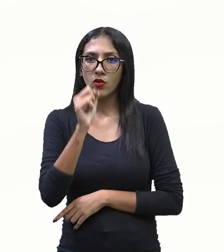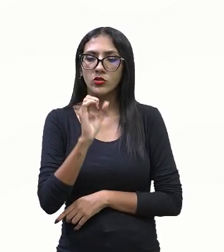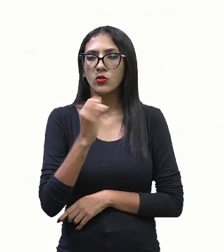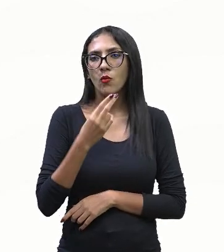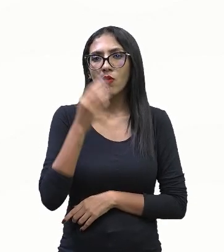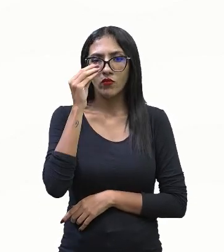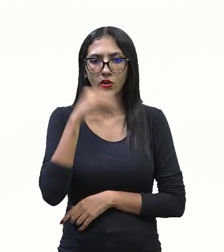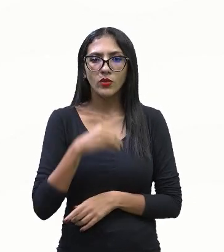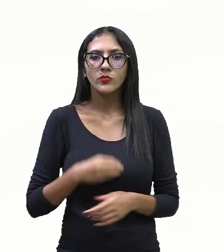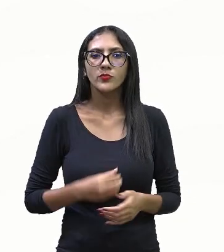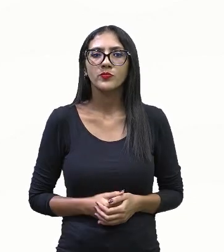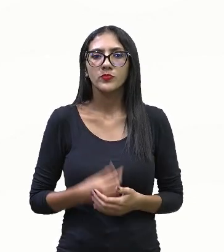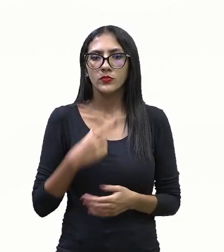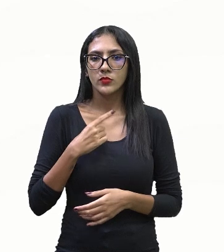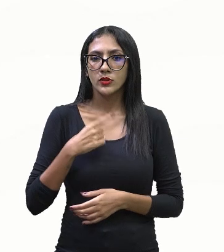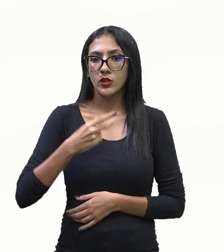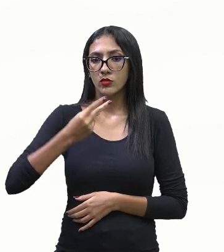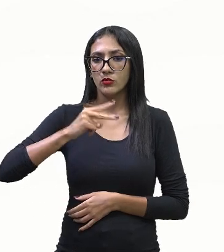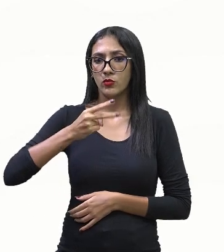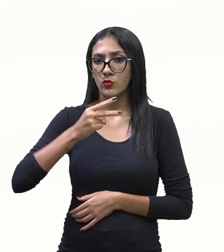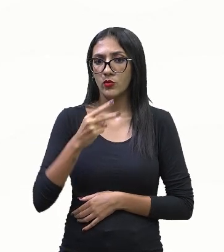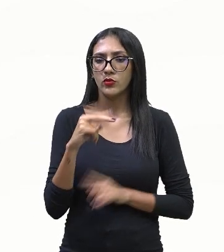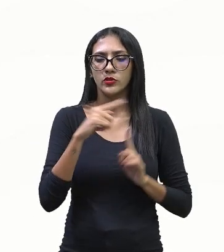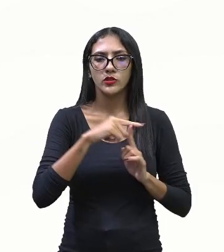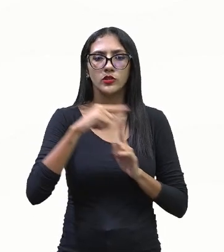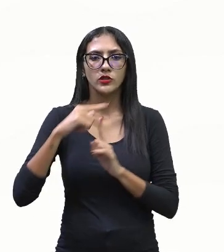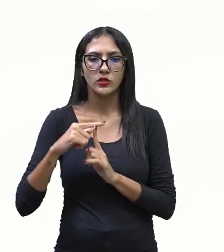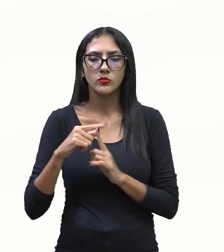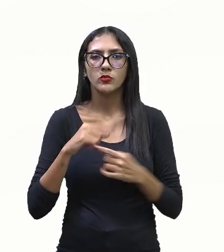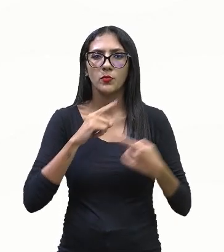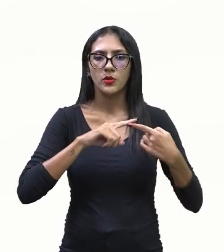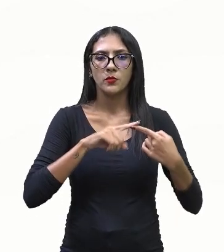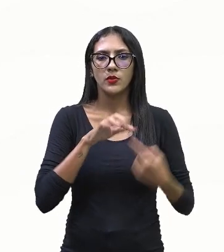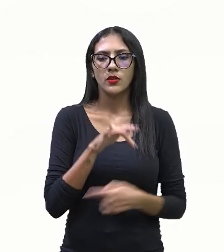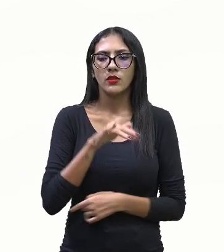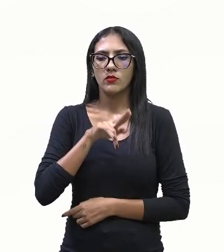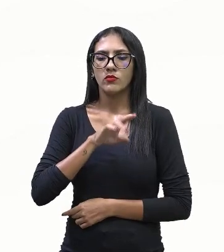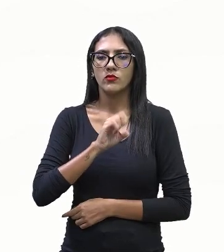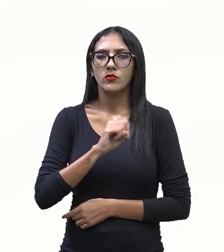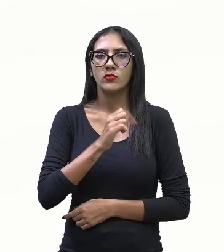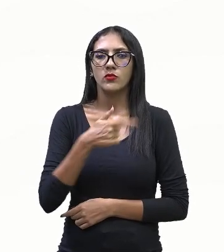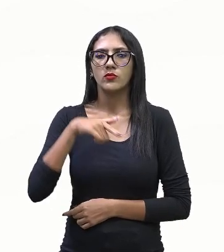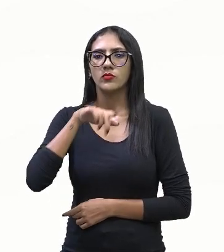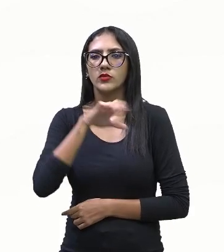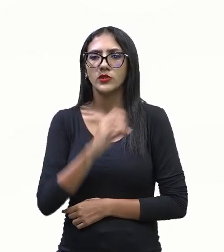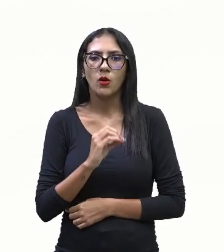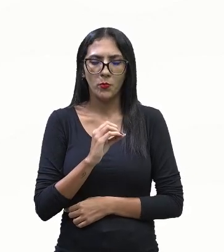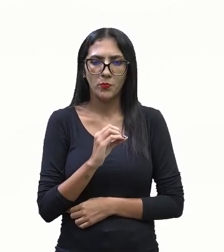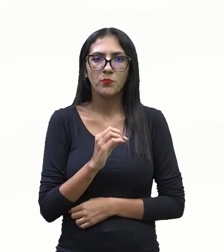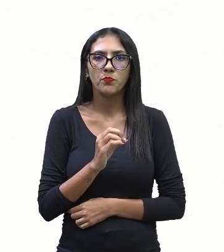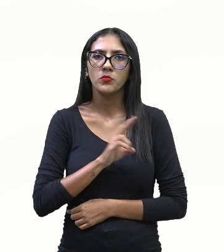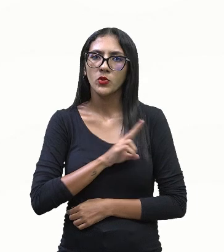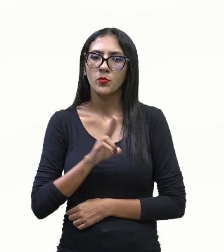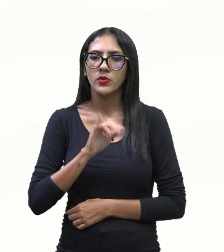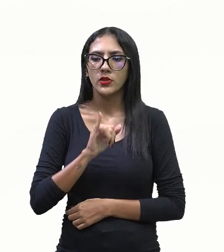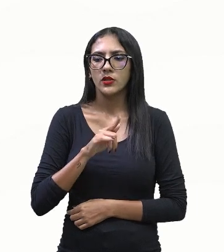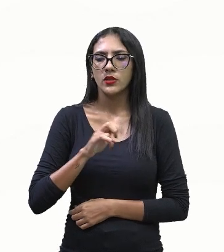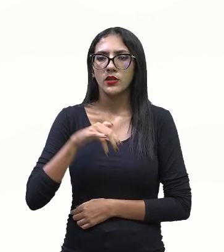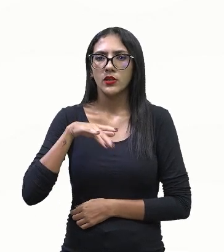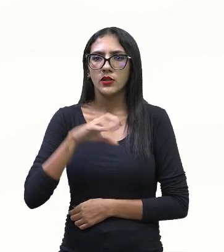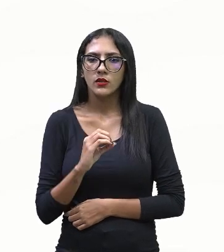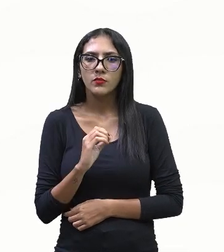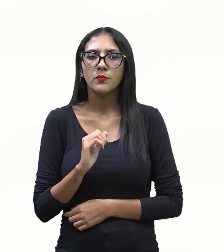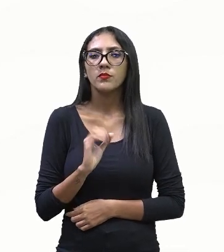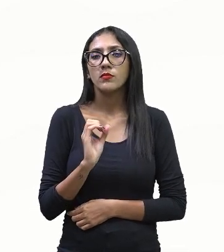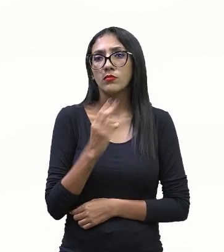Existe aí 2 tipos de eletrólise, né? Por fusão, que a gente chama de eletrólise ígnea, e por dissolução, que a